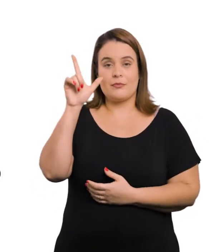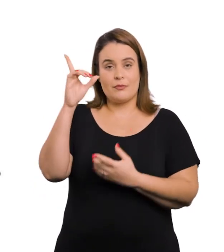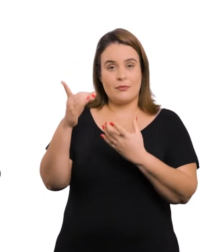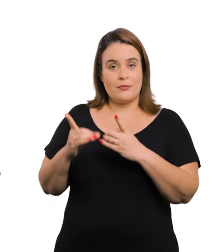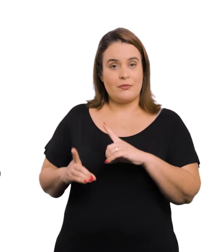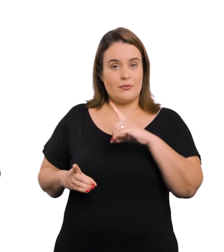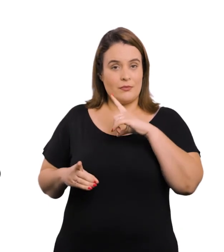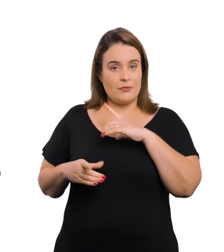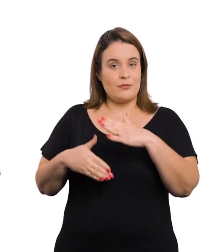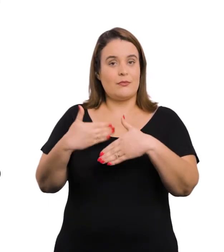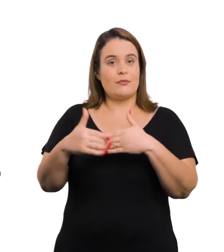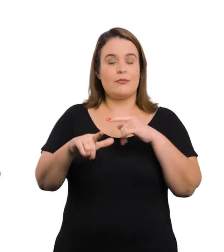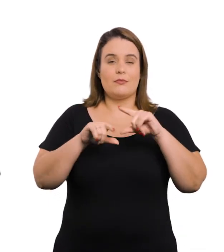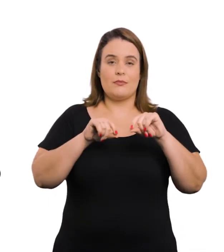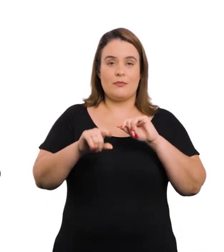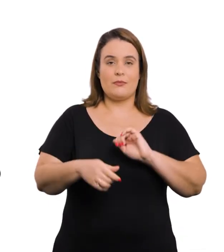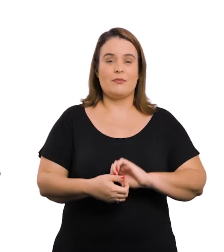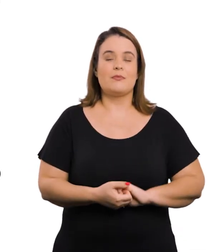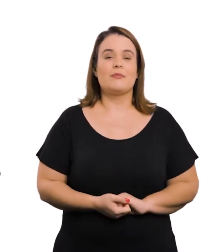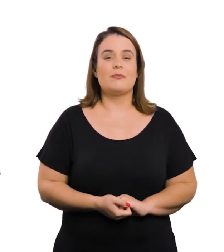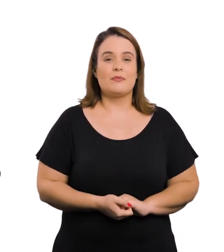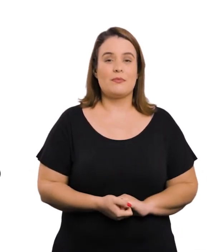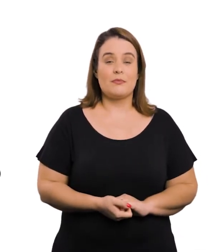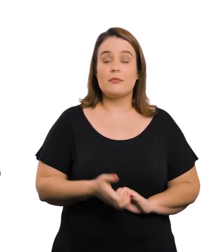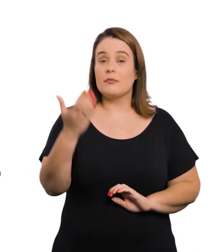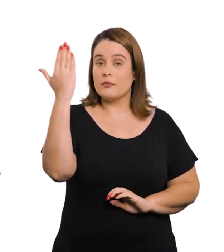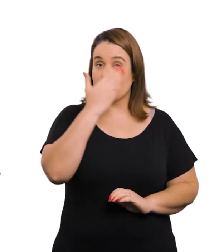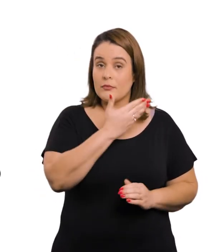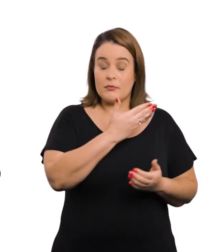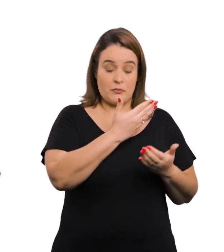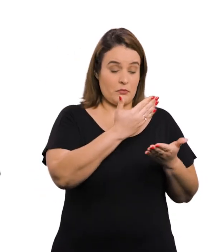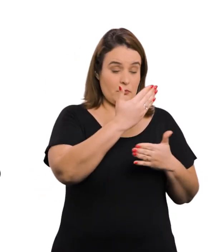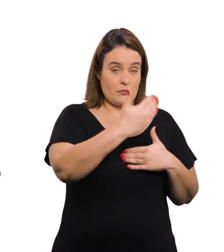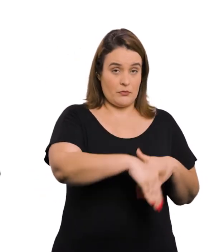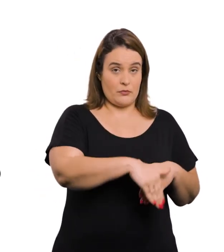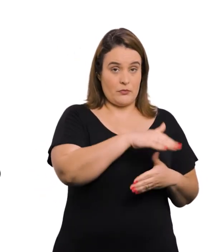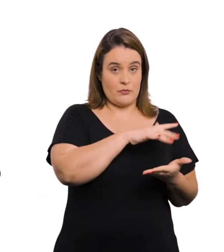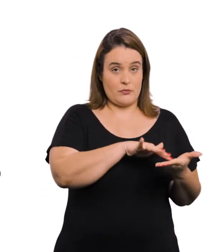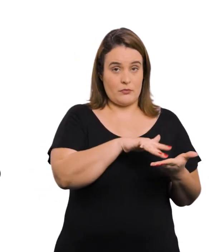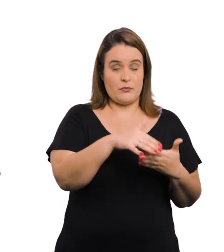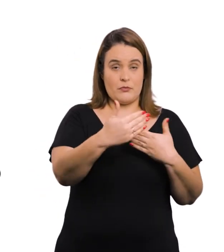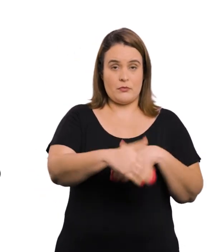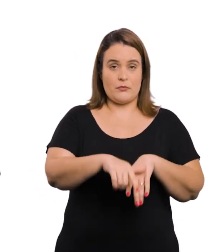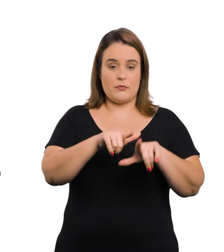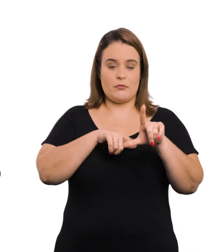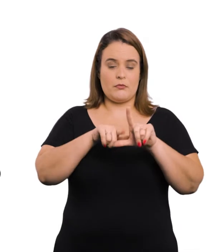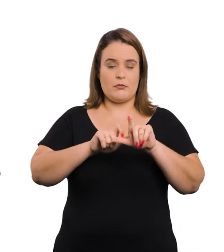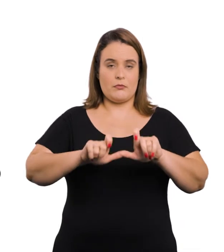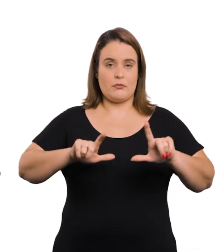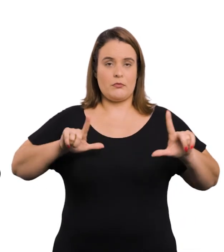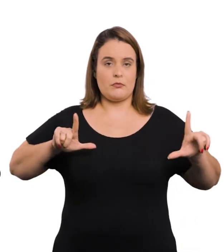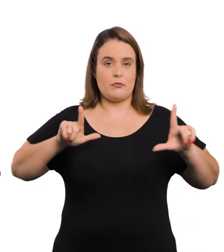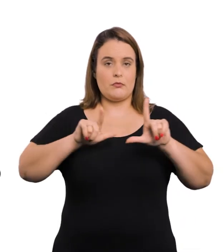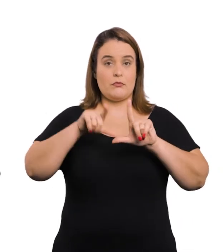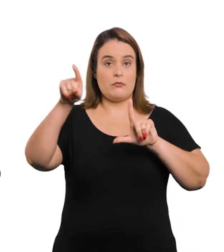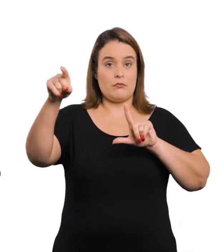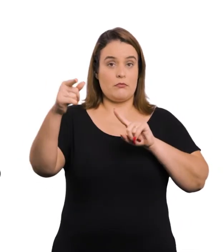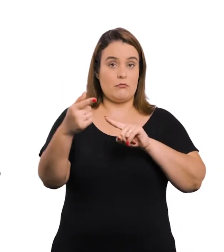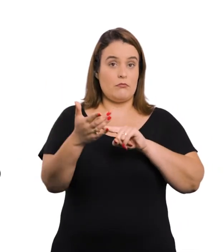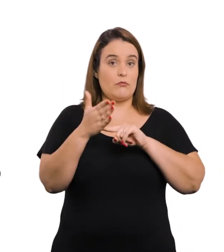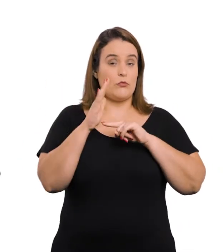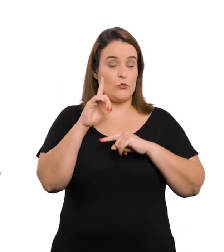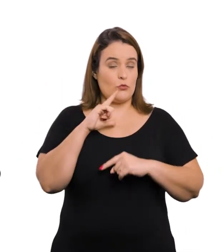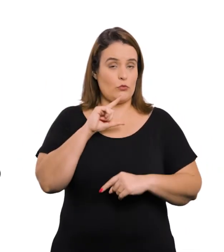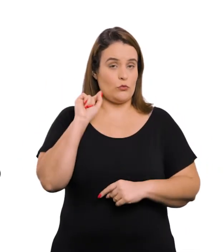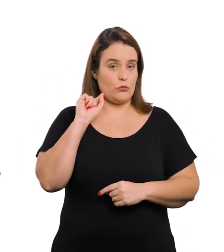com deficiência durante o processo de seleção: prova em braille, prova ampliada com o tamanho da fonte indicada